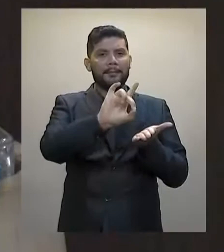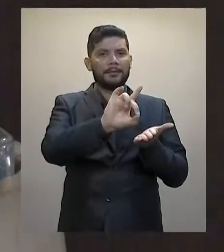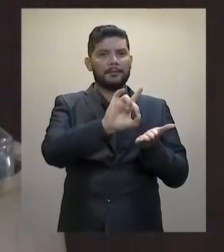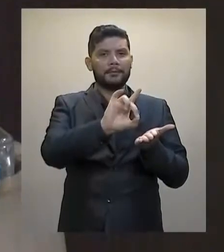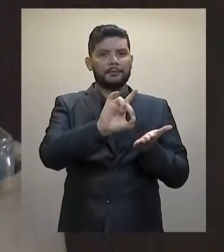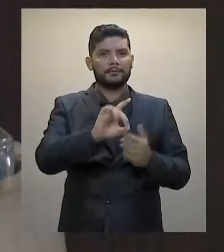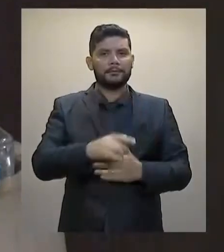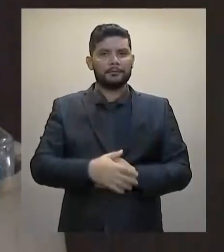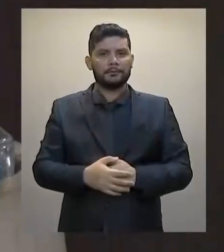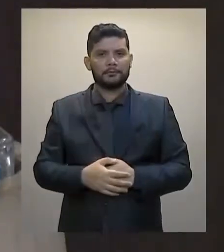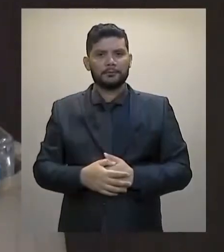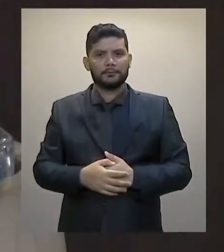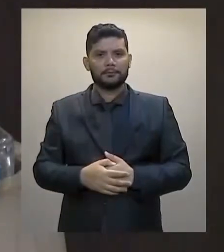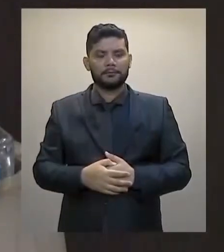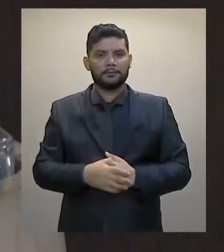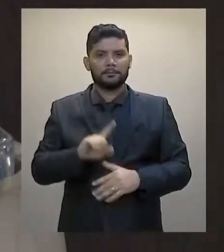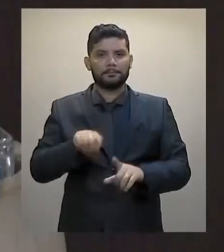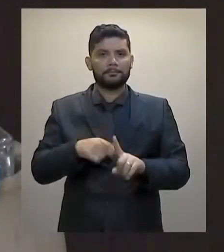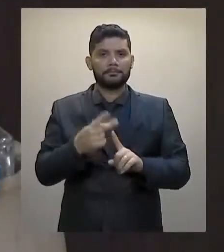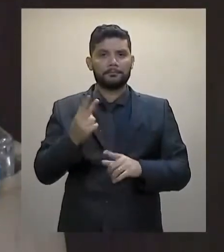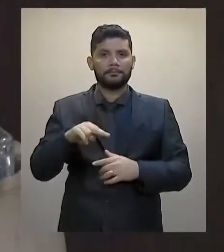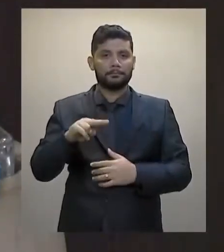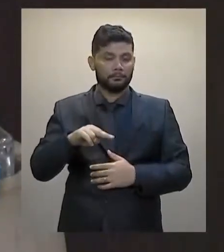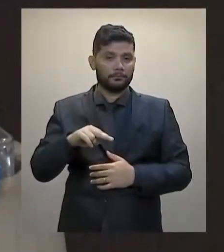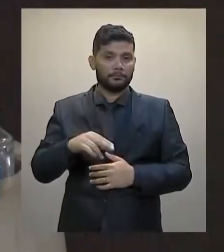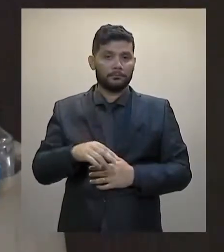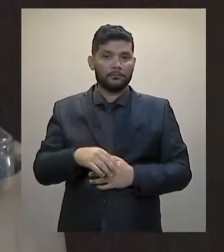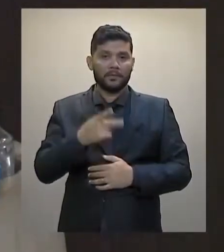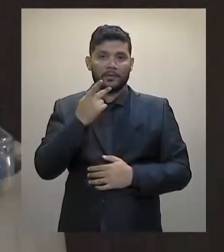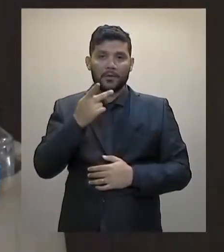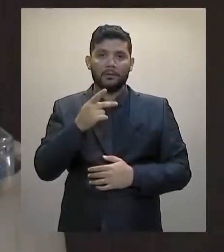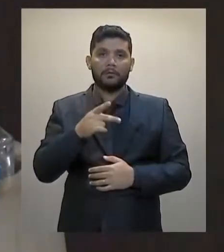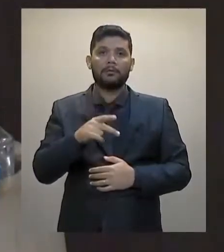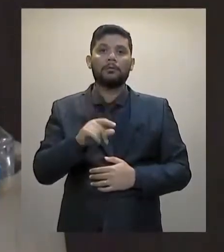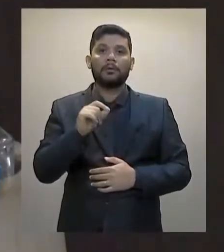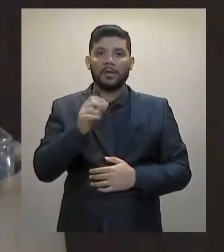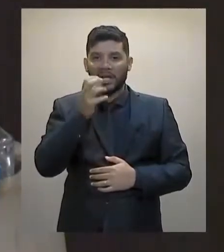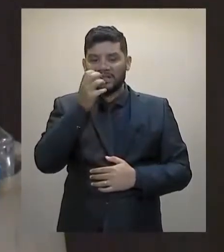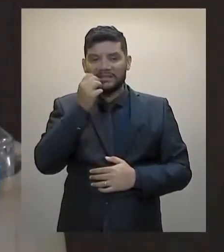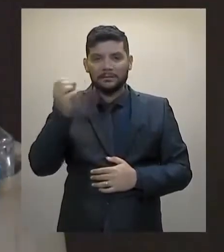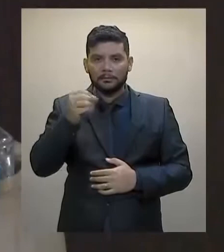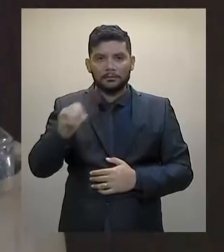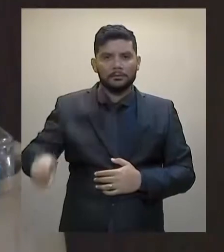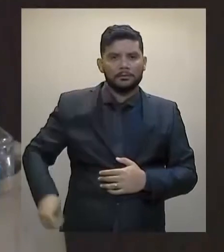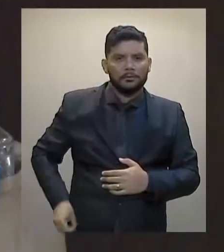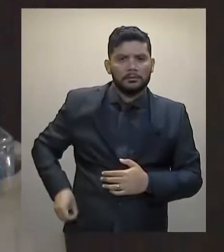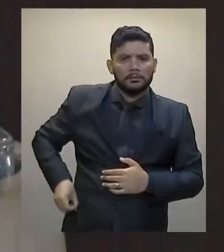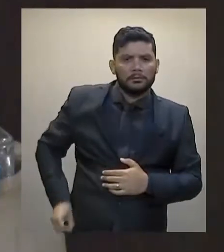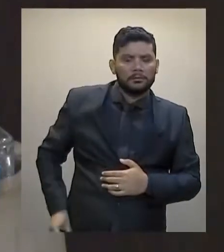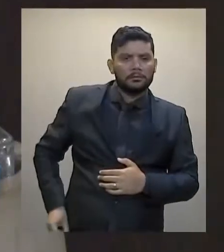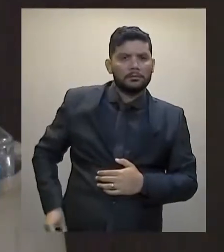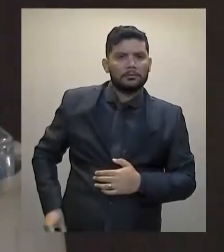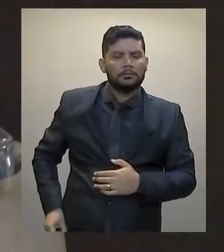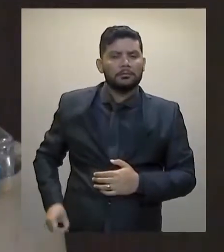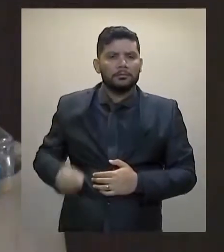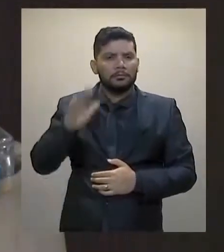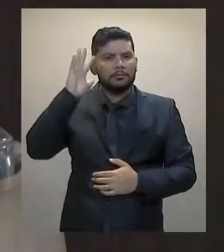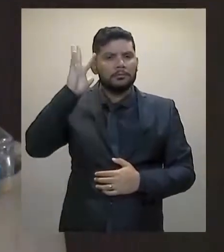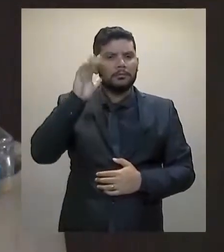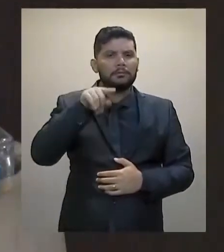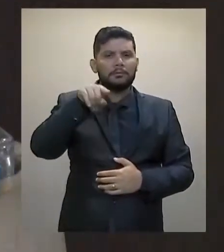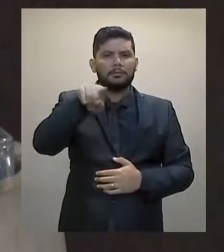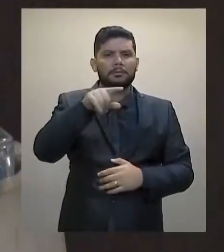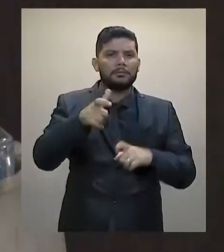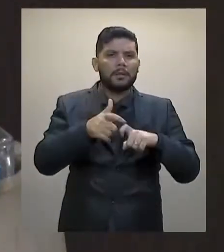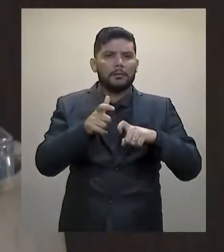granada... Concedido mais 2 minutos. Ele disse que ia colocar uma granada no bolso do inimigo. O inimigo era o servidor público. Imagine você que é médico,